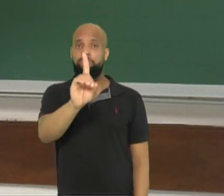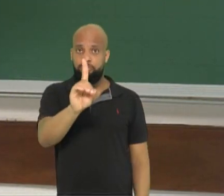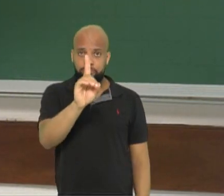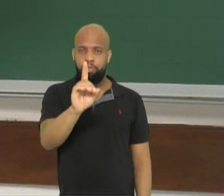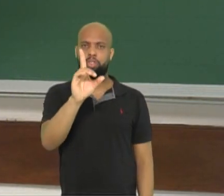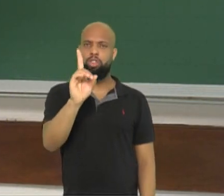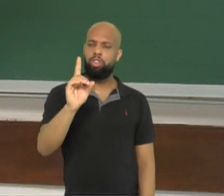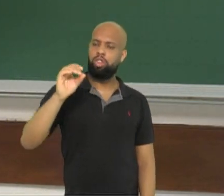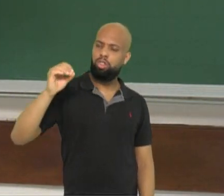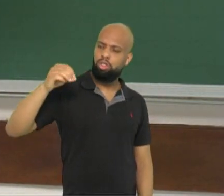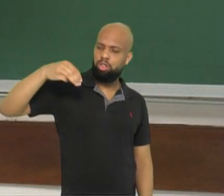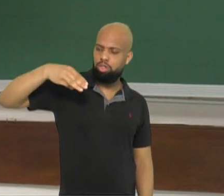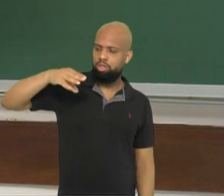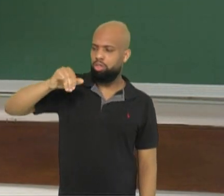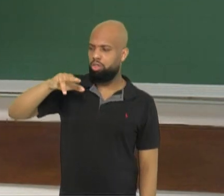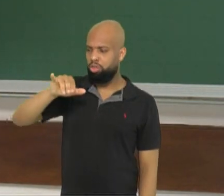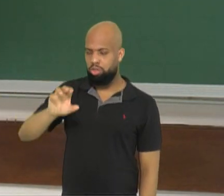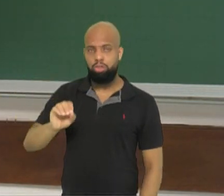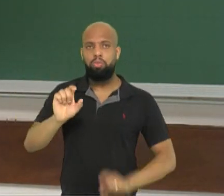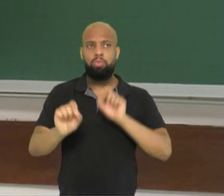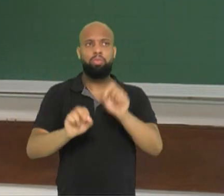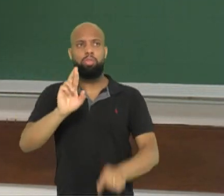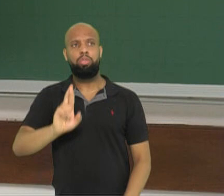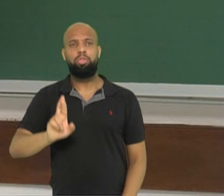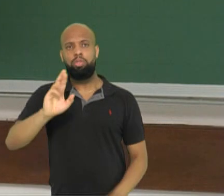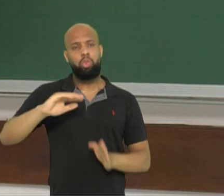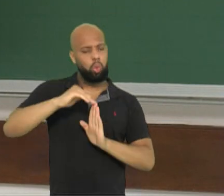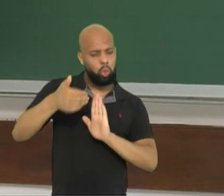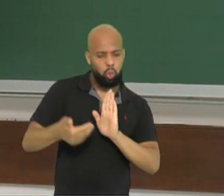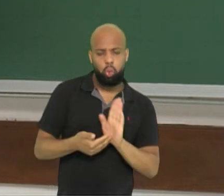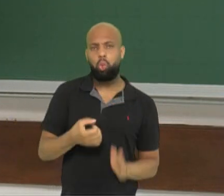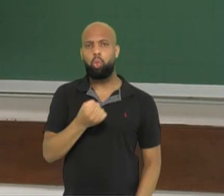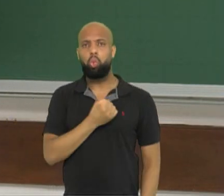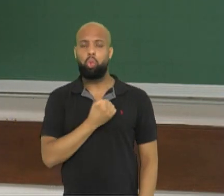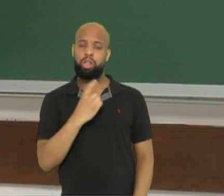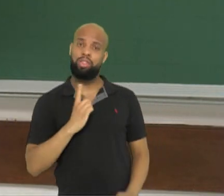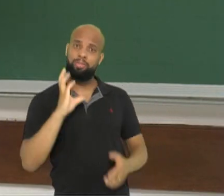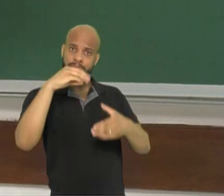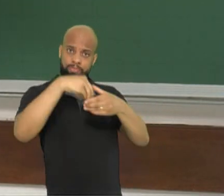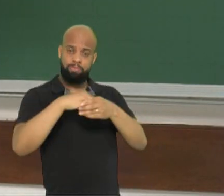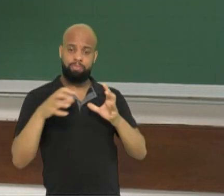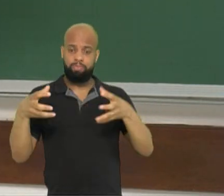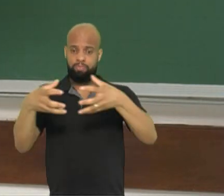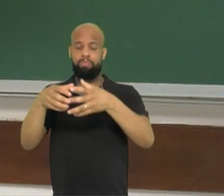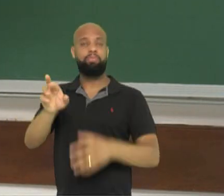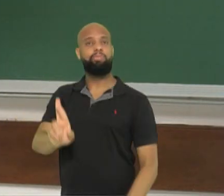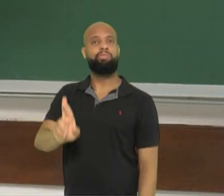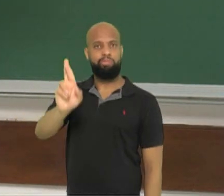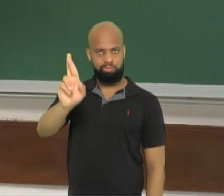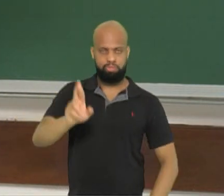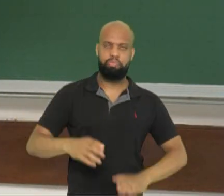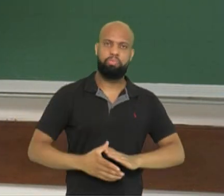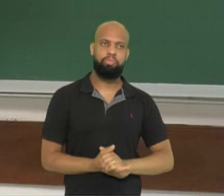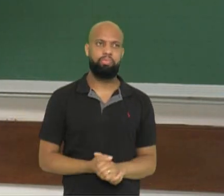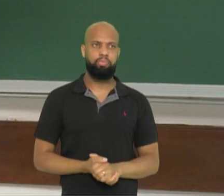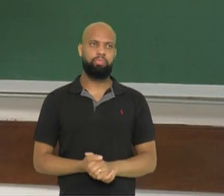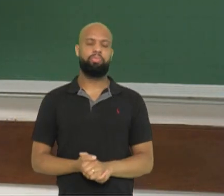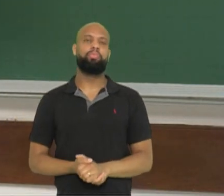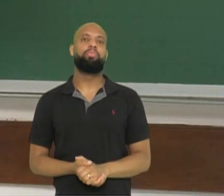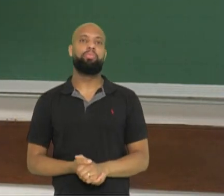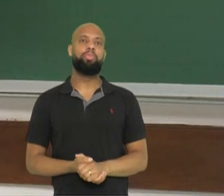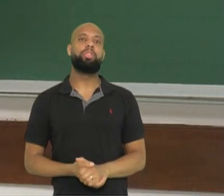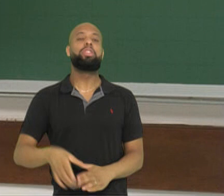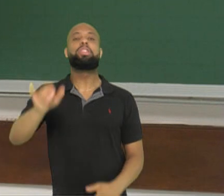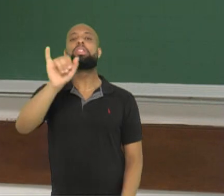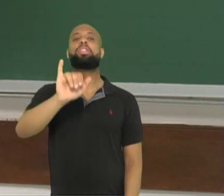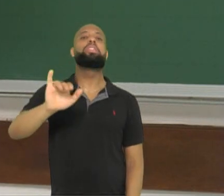dessa função nós vamos representar por todos os números reais. Então, domínio da função seno, reais.